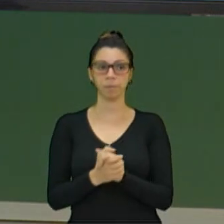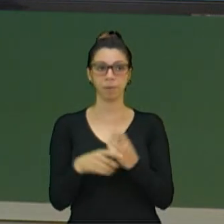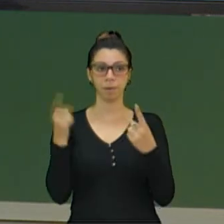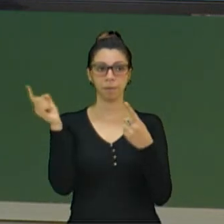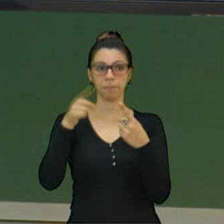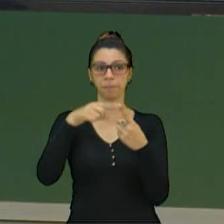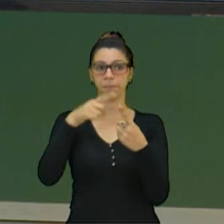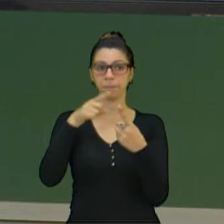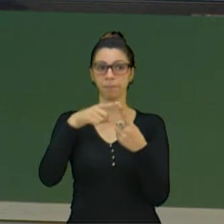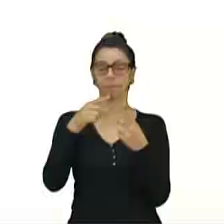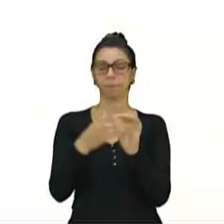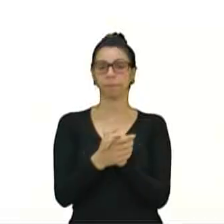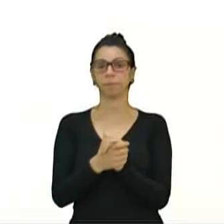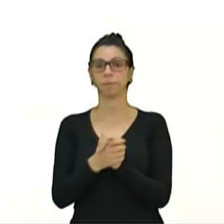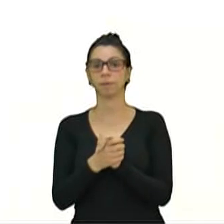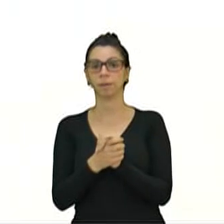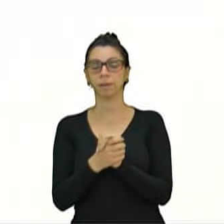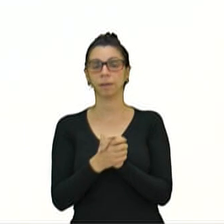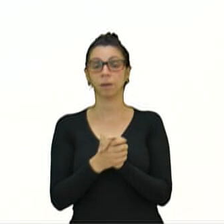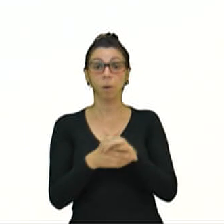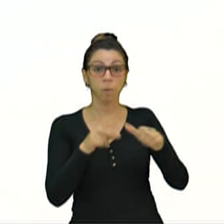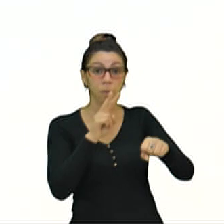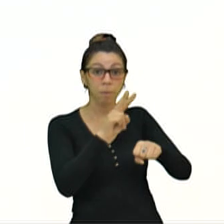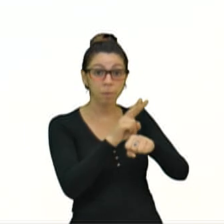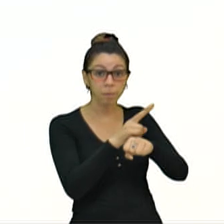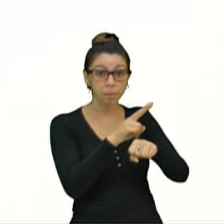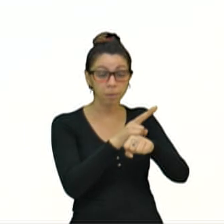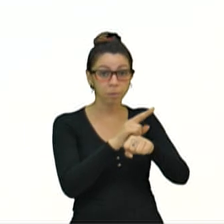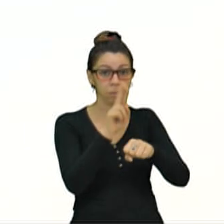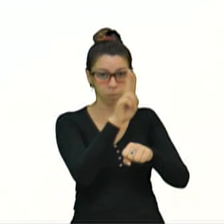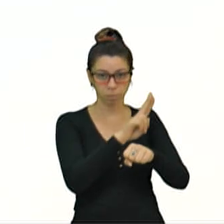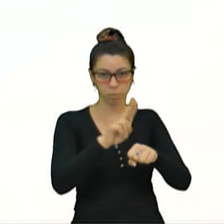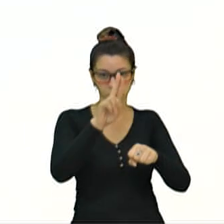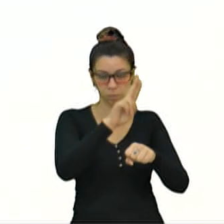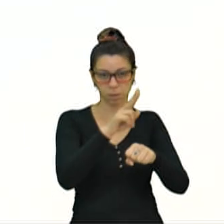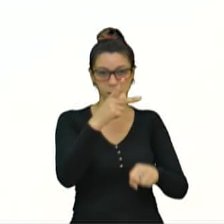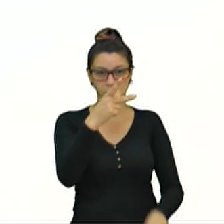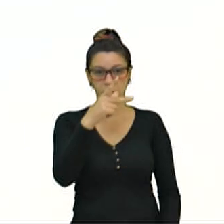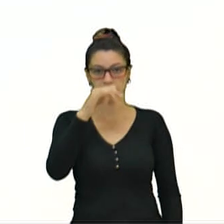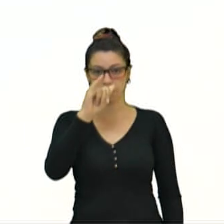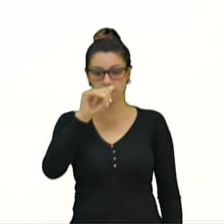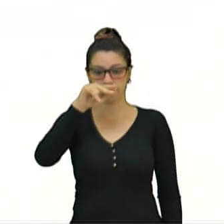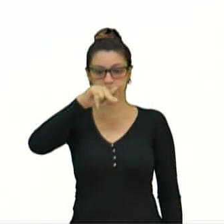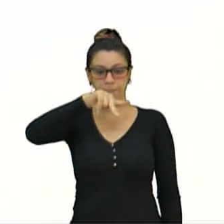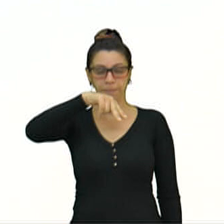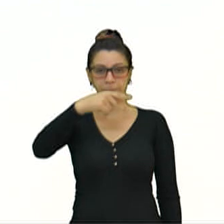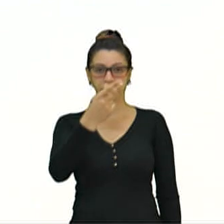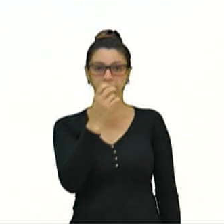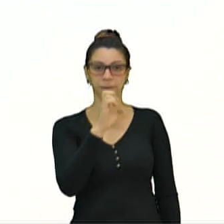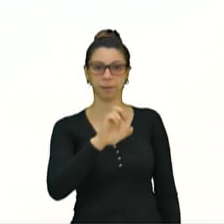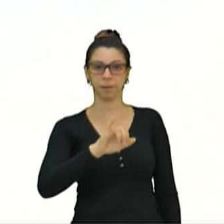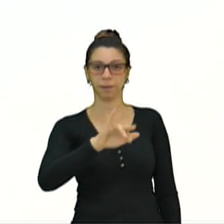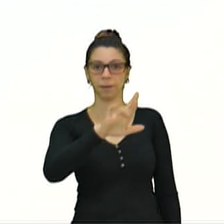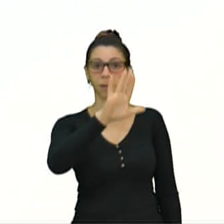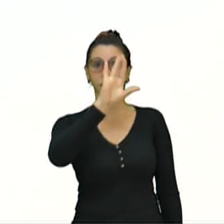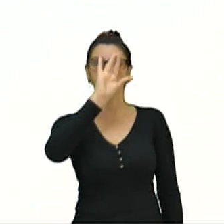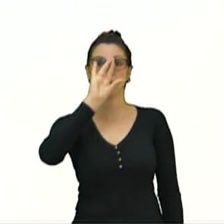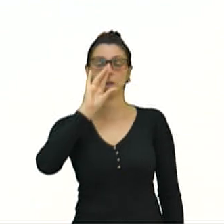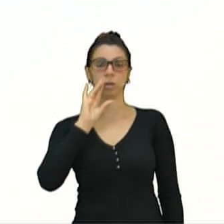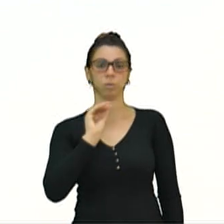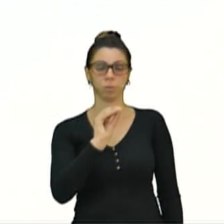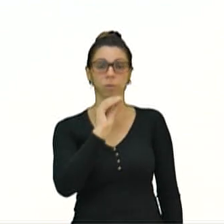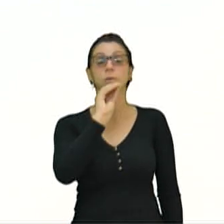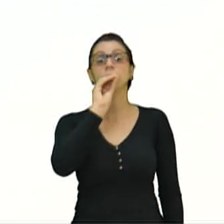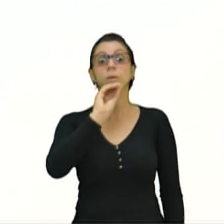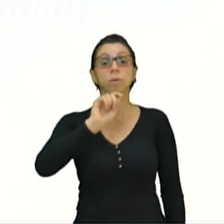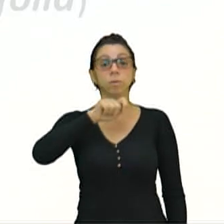mostrar para vocês é o pinheiro bravo, que a gente chama de Podocarpus lamberti. Provavelmente perto da sua casa você já viu algum